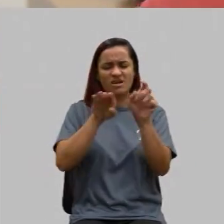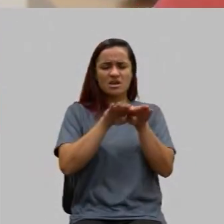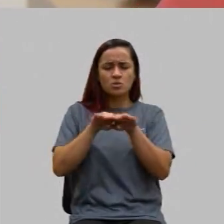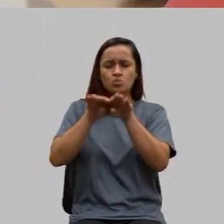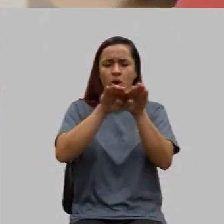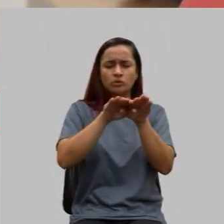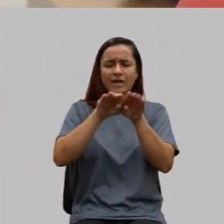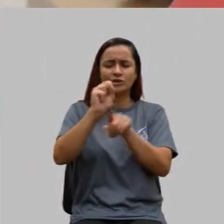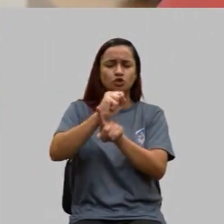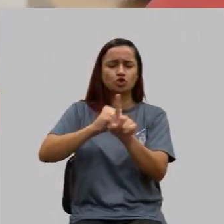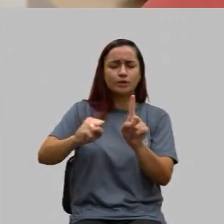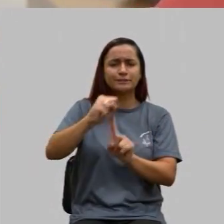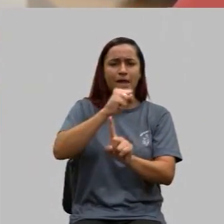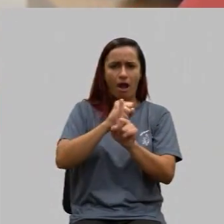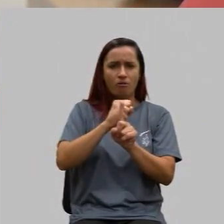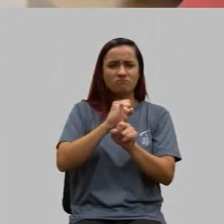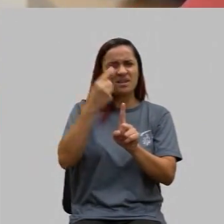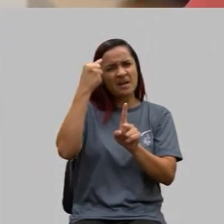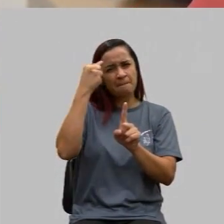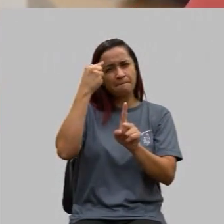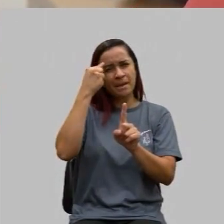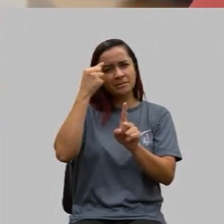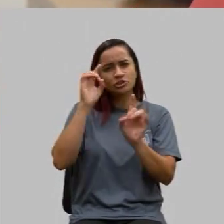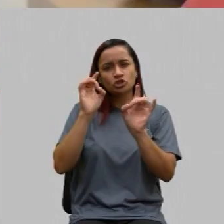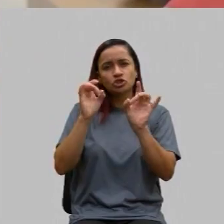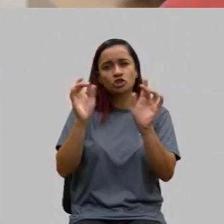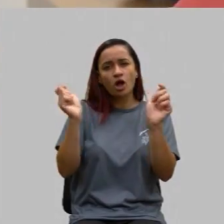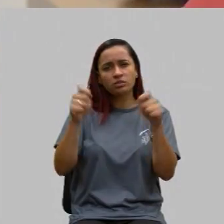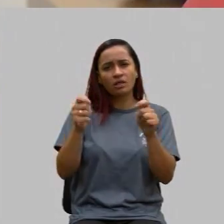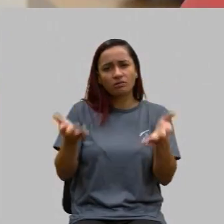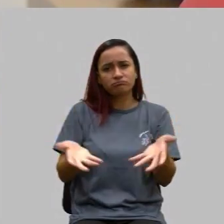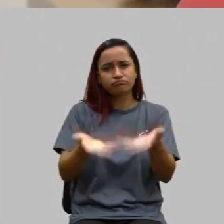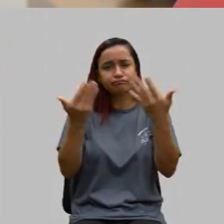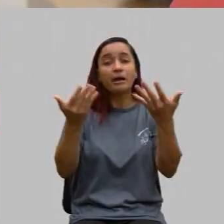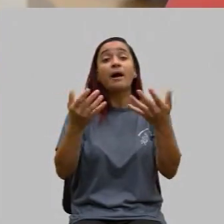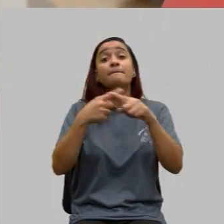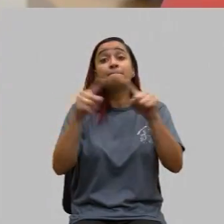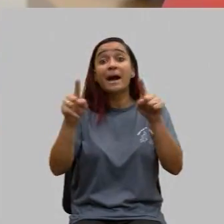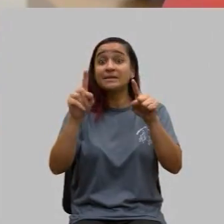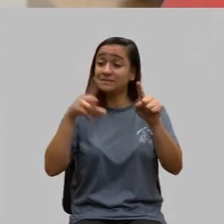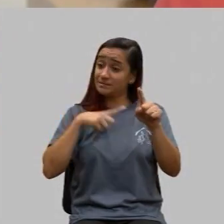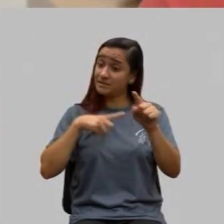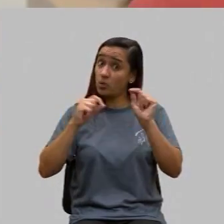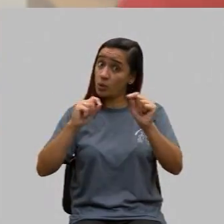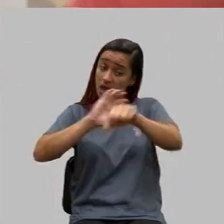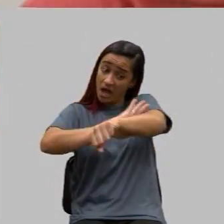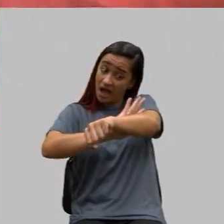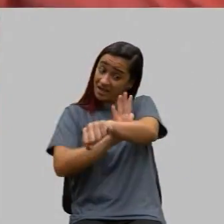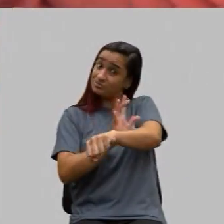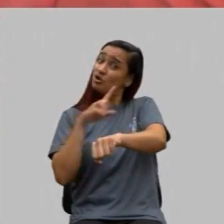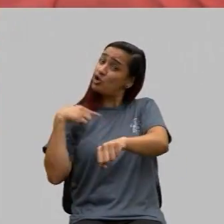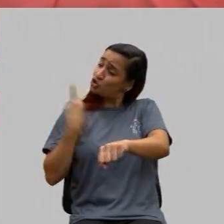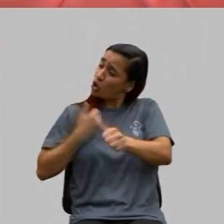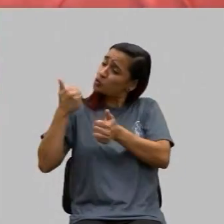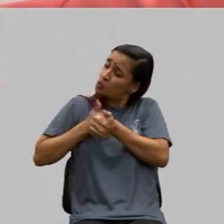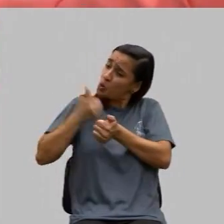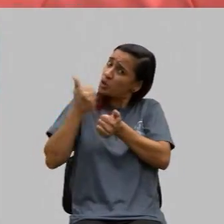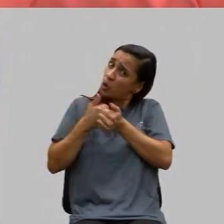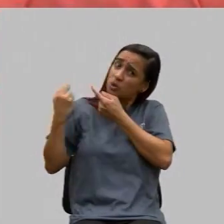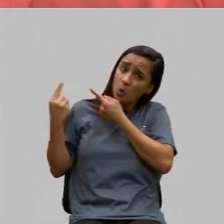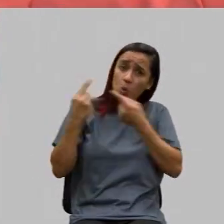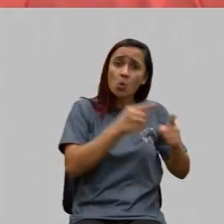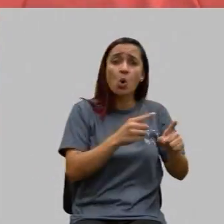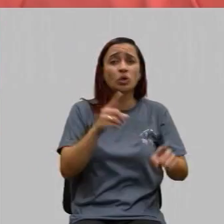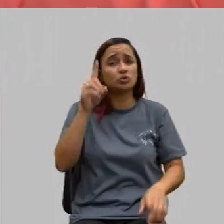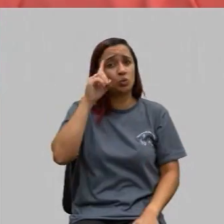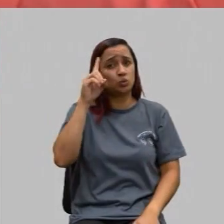amenizar um fenômeno perverso contra o qual nós lutamos, que é o racismo. É porque o racismo